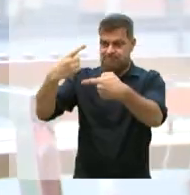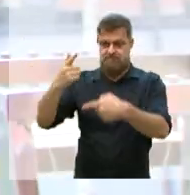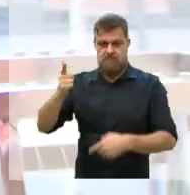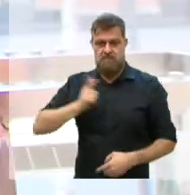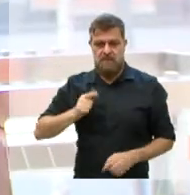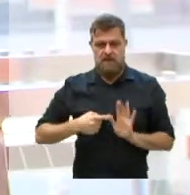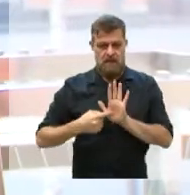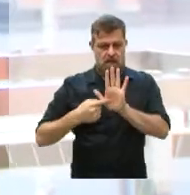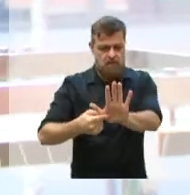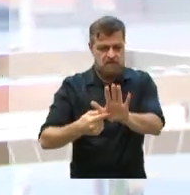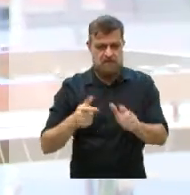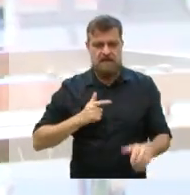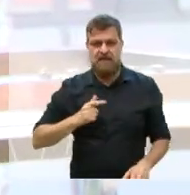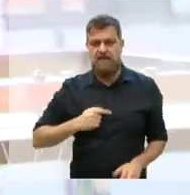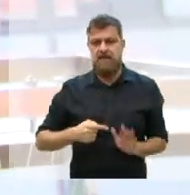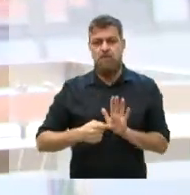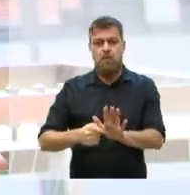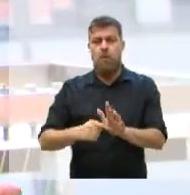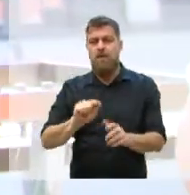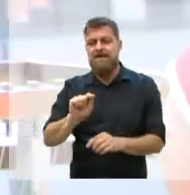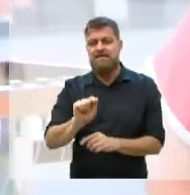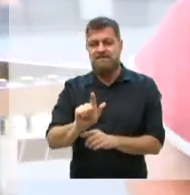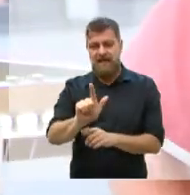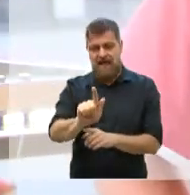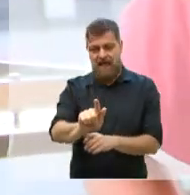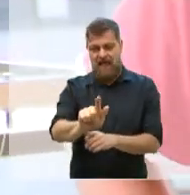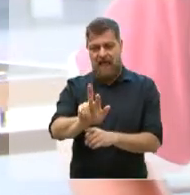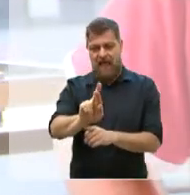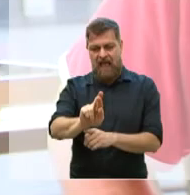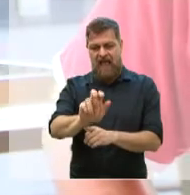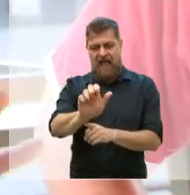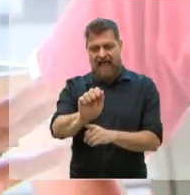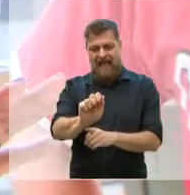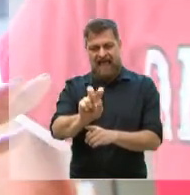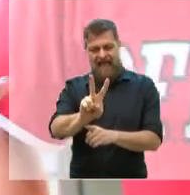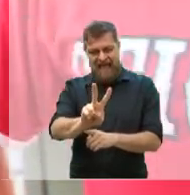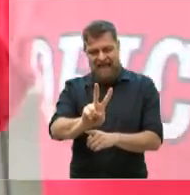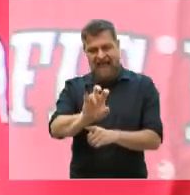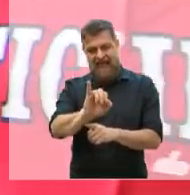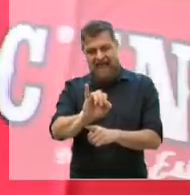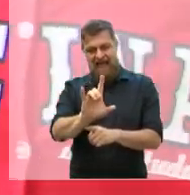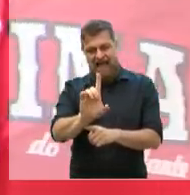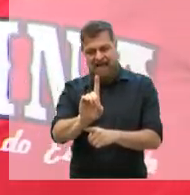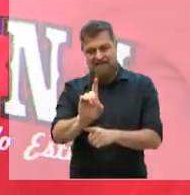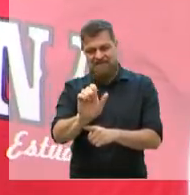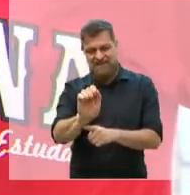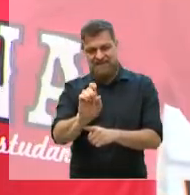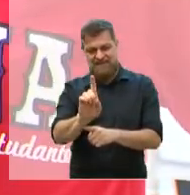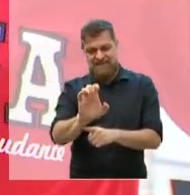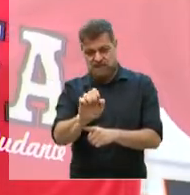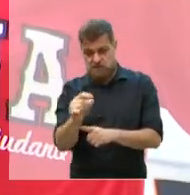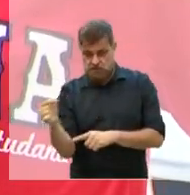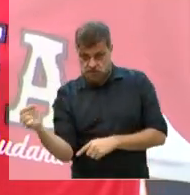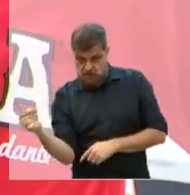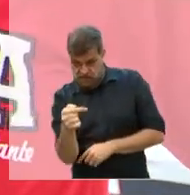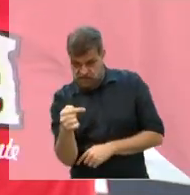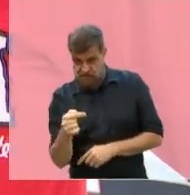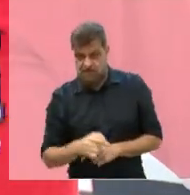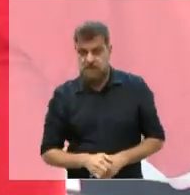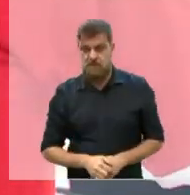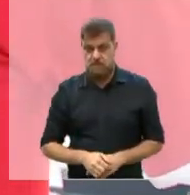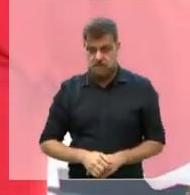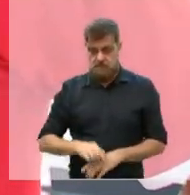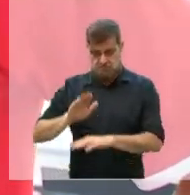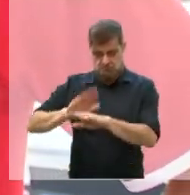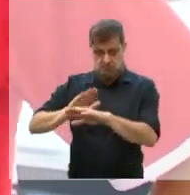feito dele? Ele desvendou a lei da gravidade. Mas não parou por aí não, né, professor? A gente está em frente a um instrumento inventado por ele,